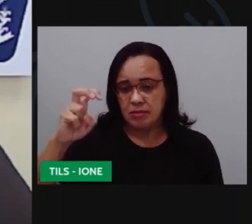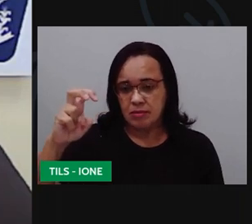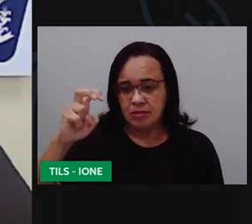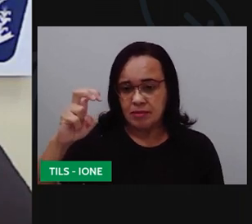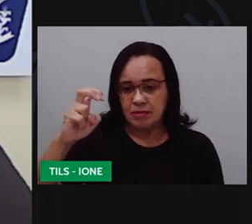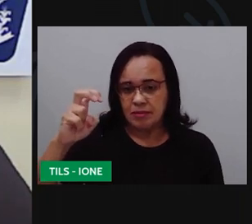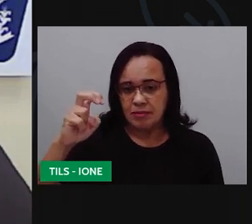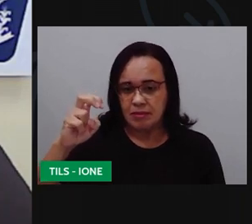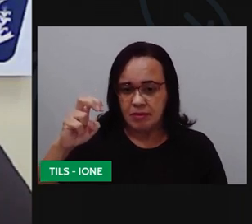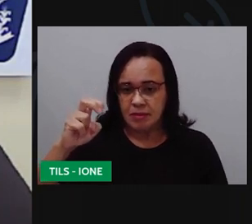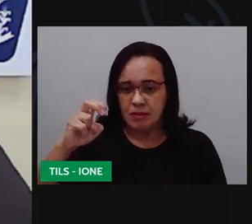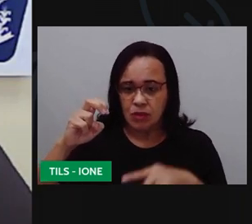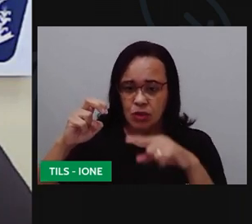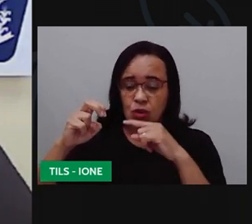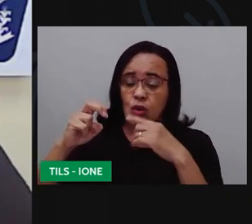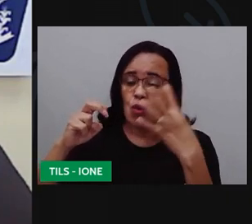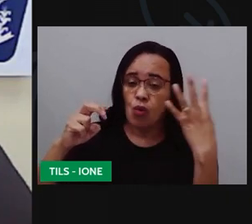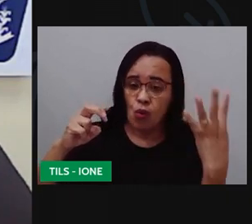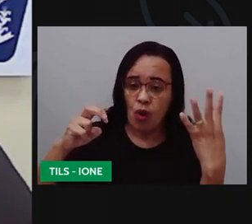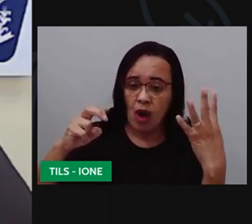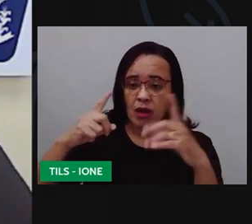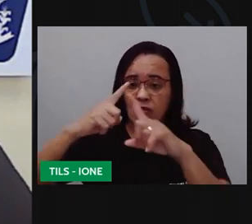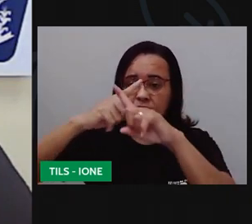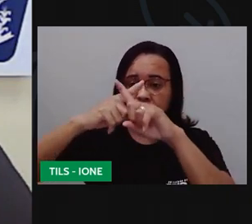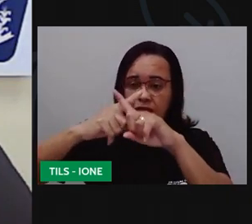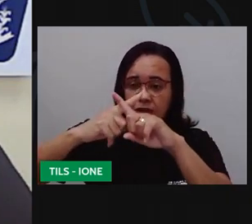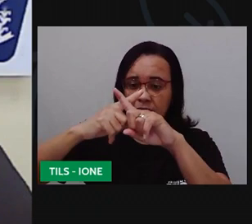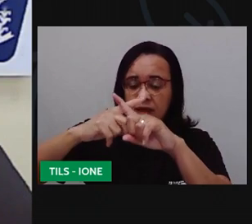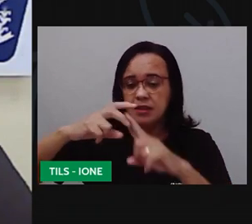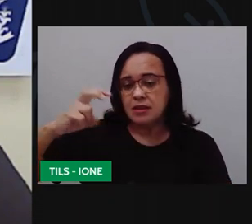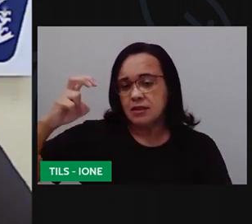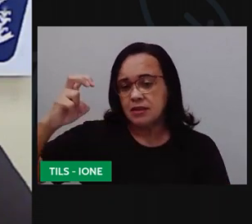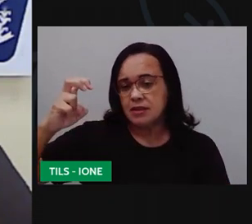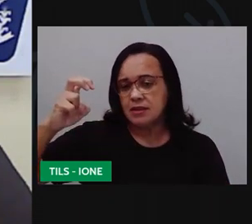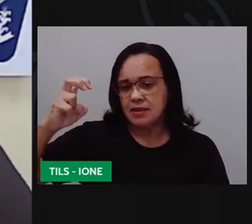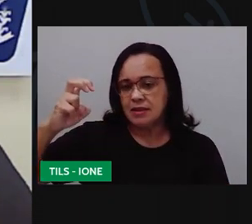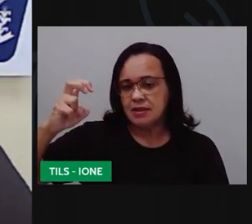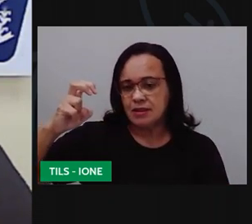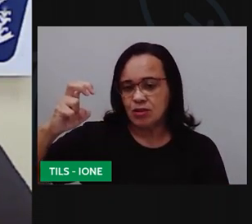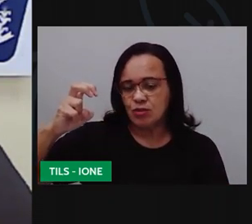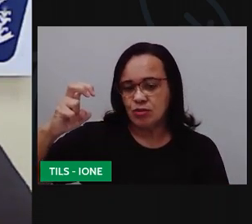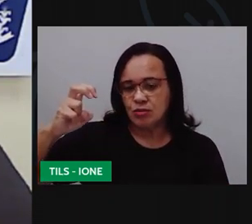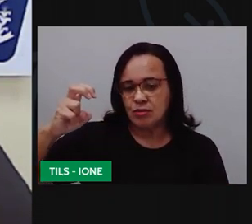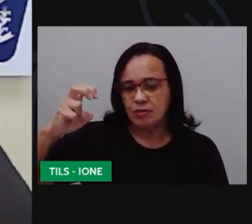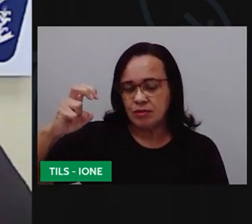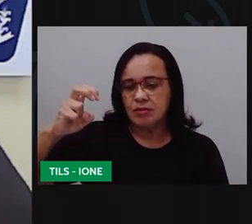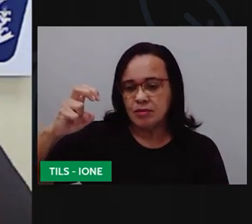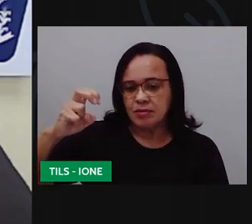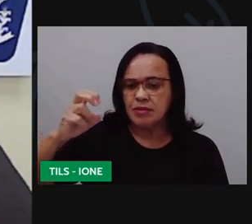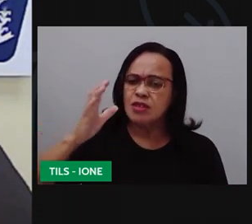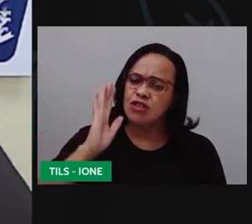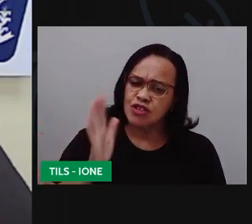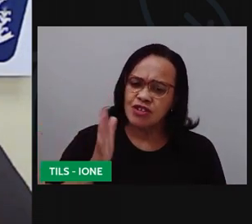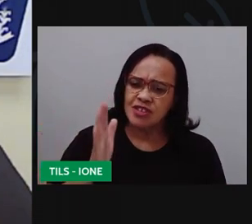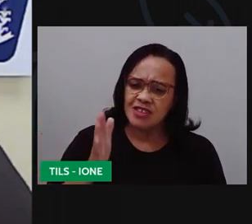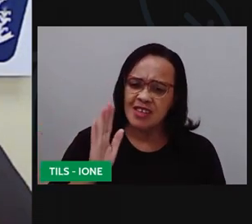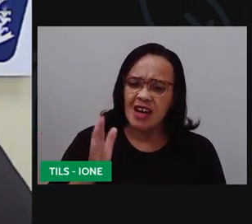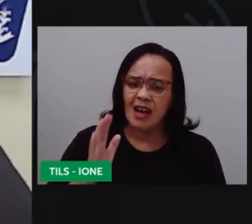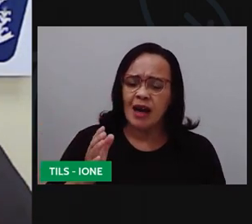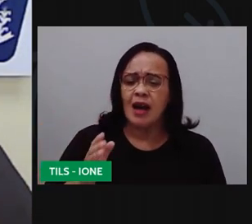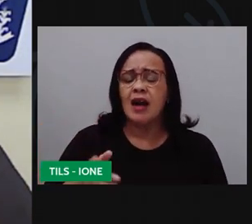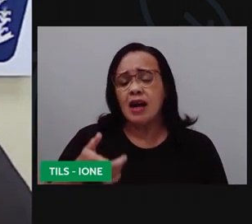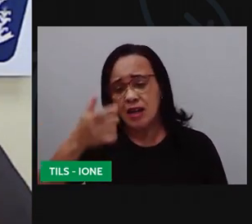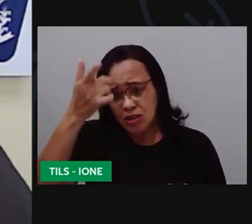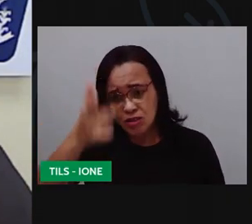1, 2, 3, 4, 5. Então, é 4 vezes 5. Pro, eu já usei esse quadrinho aqui na coluna. Eu uso de